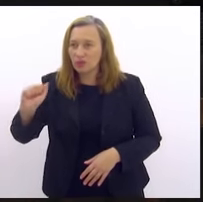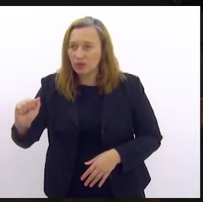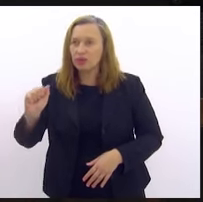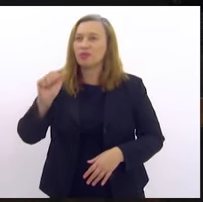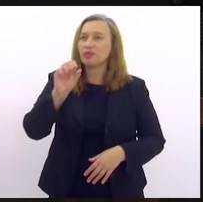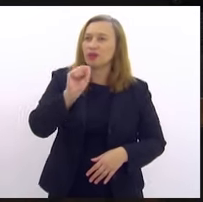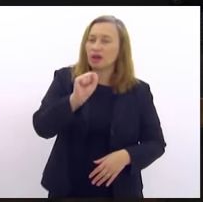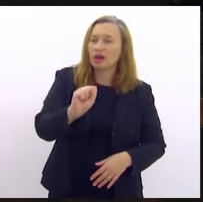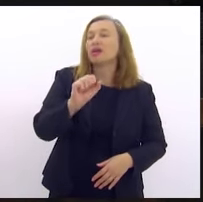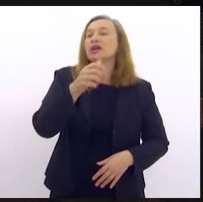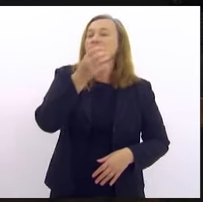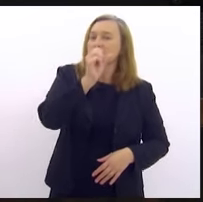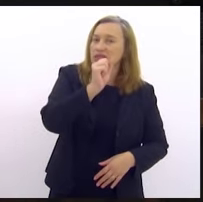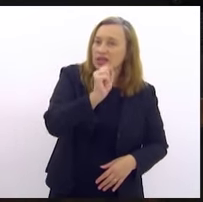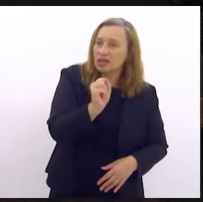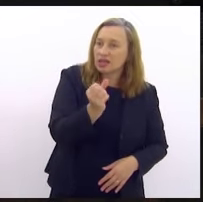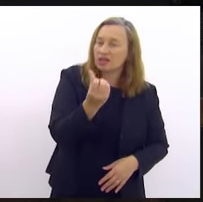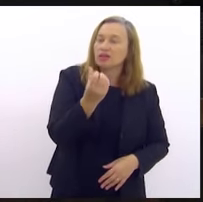lei